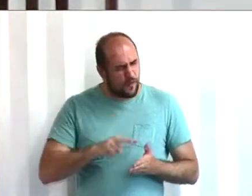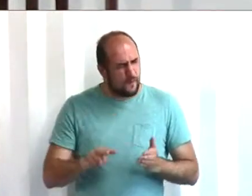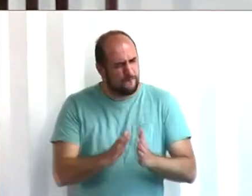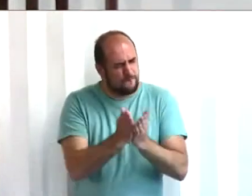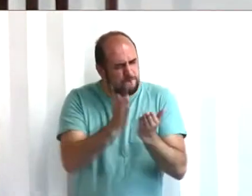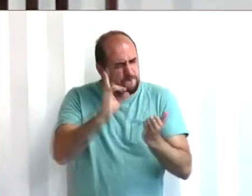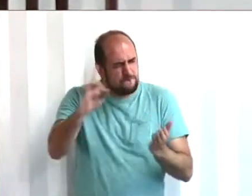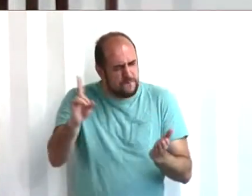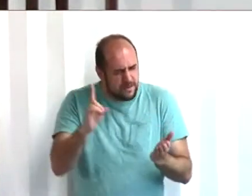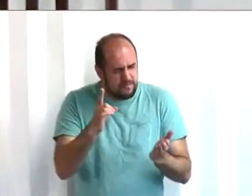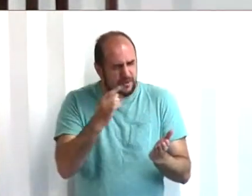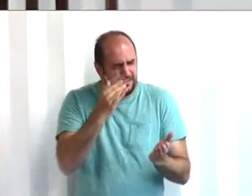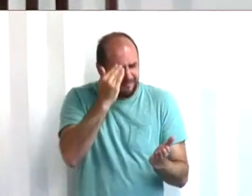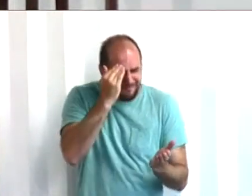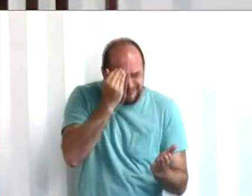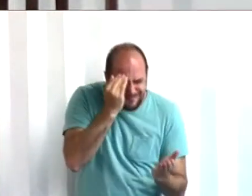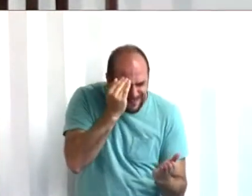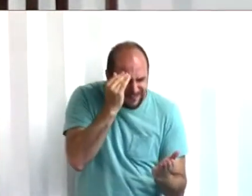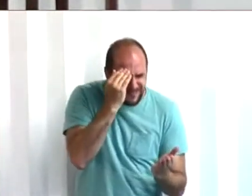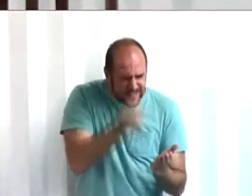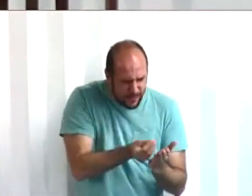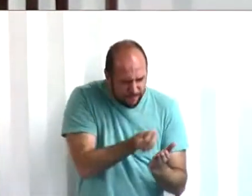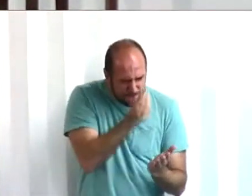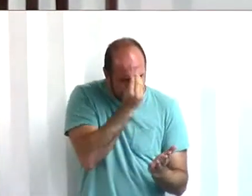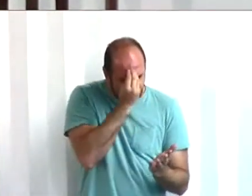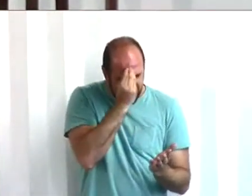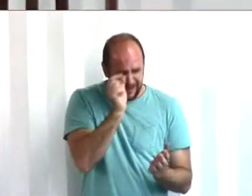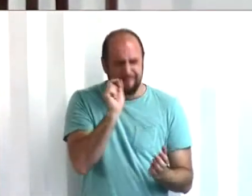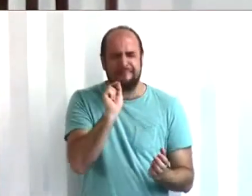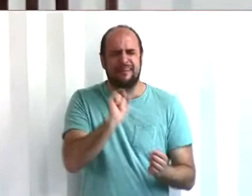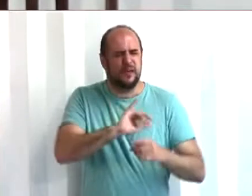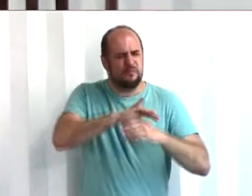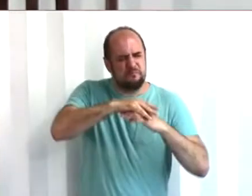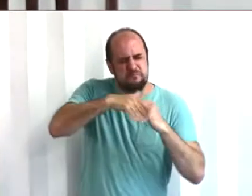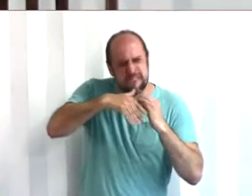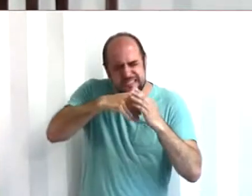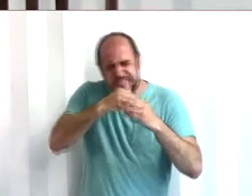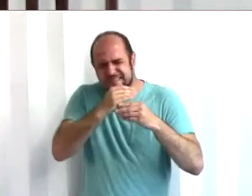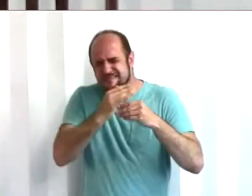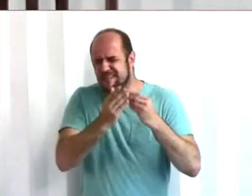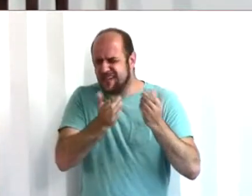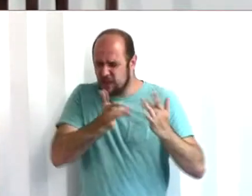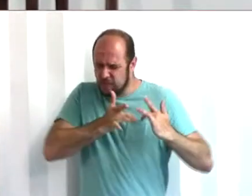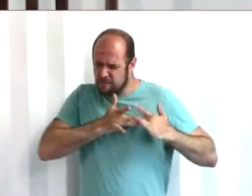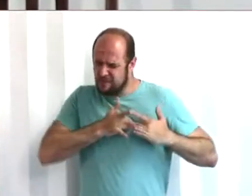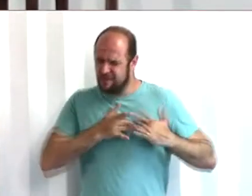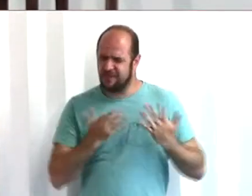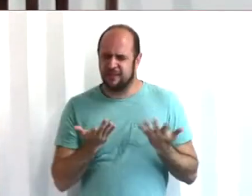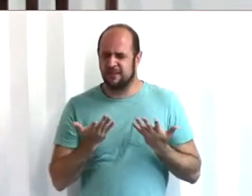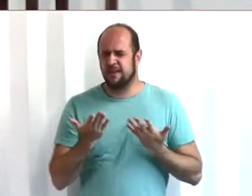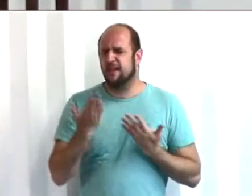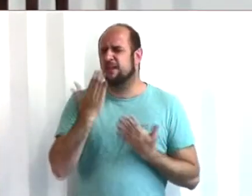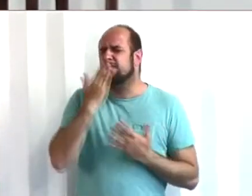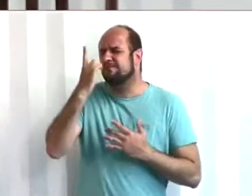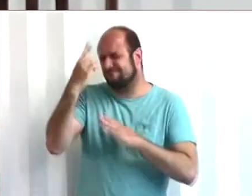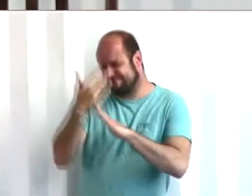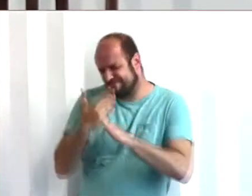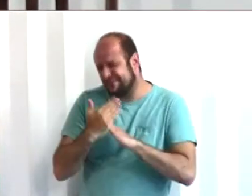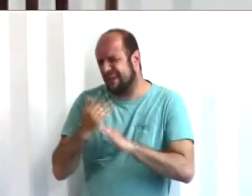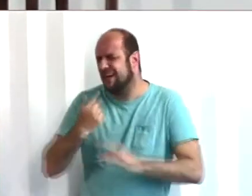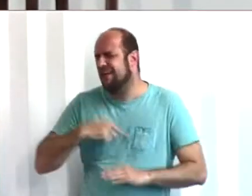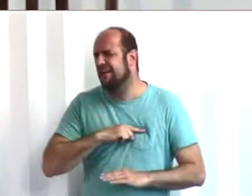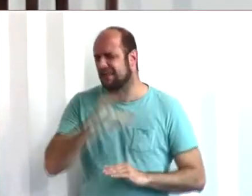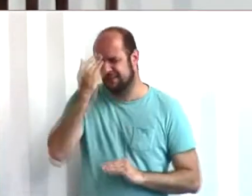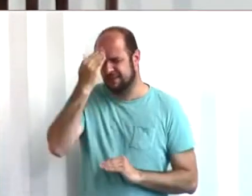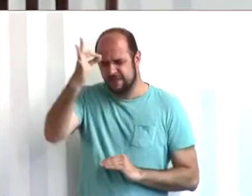palavra para entender o que é esse mistério da piedade que Paulo falou a Timóteo. Ajuda-nos a entender com o